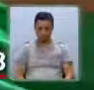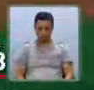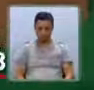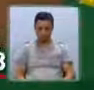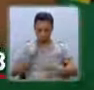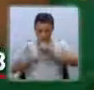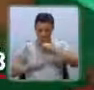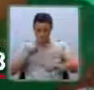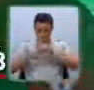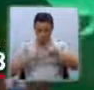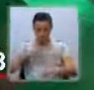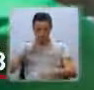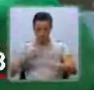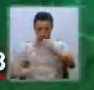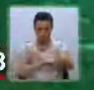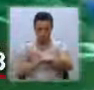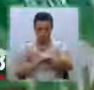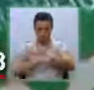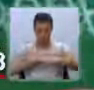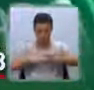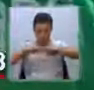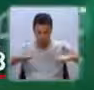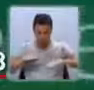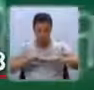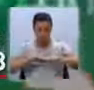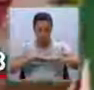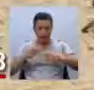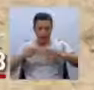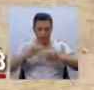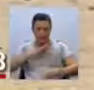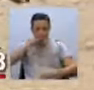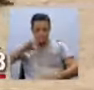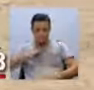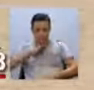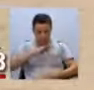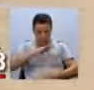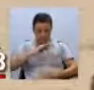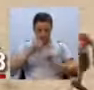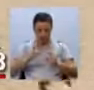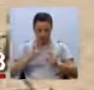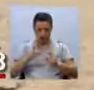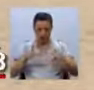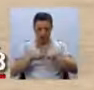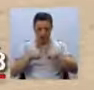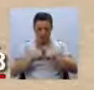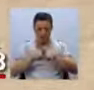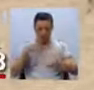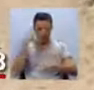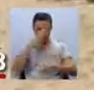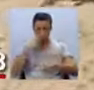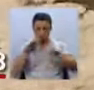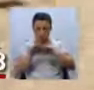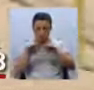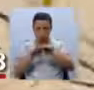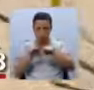na seleção Portuguesa de futebol de praia a equipa é uma família esta máxima ganha especial significado para os irmãos gémeos Léo e